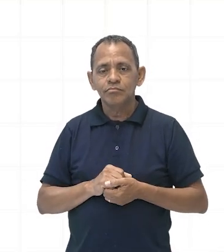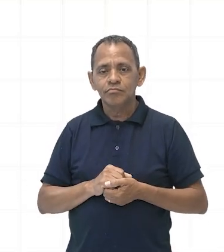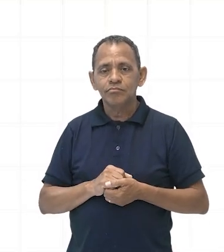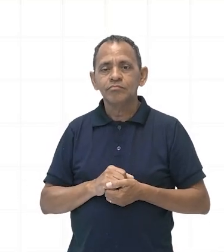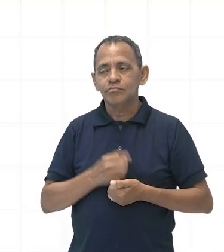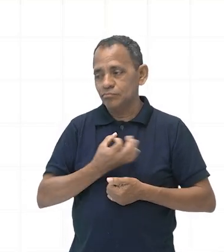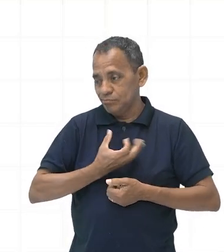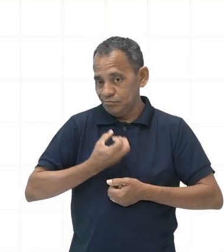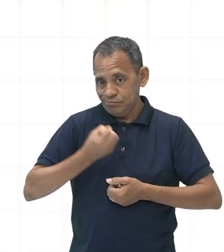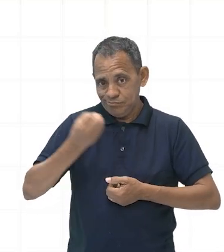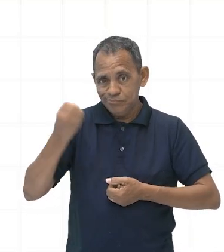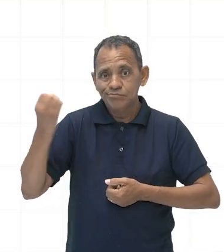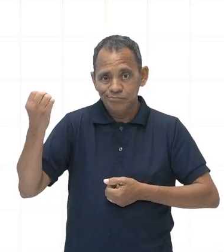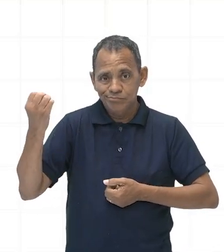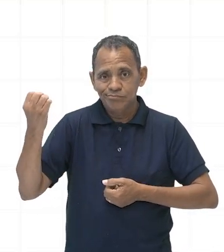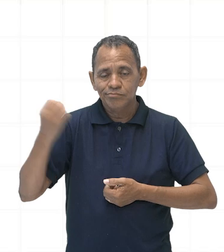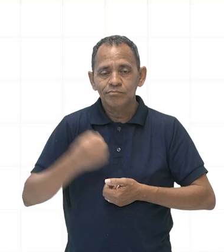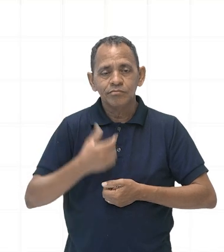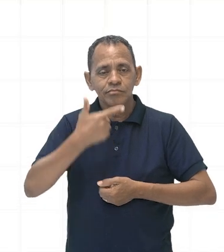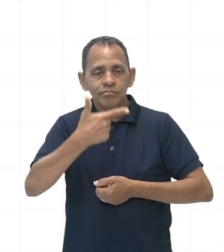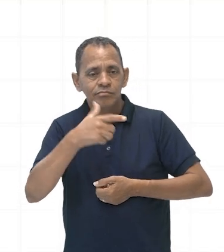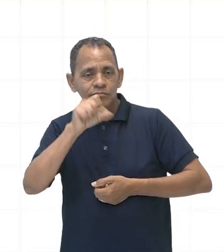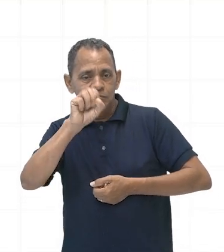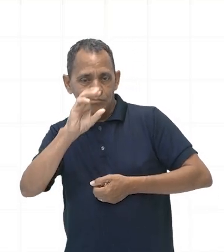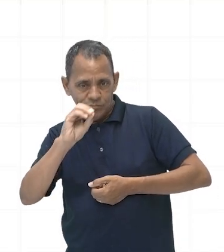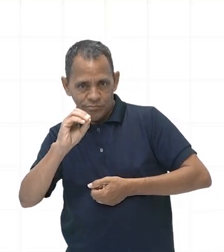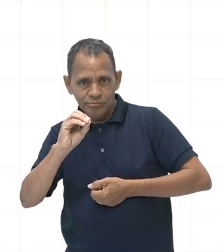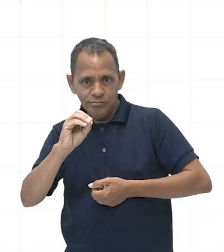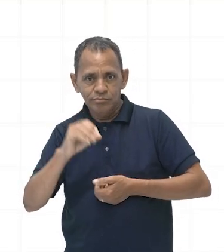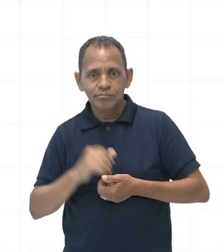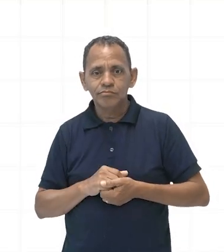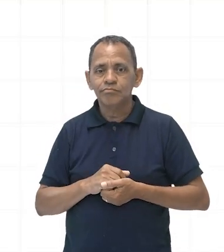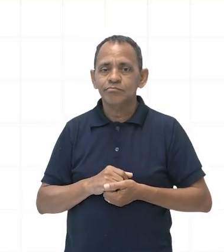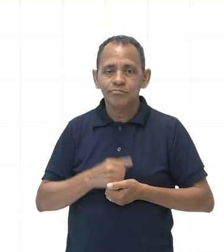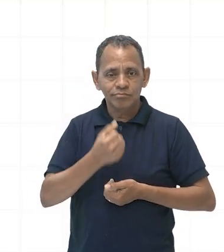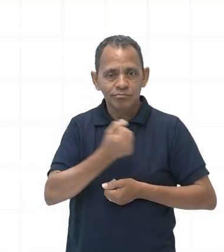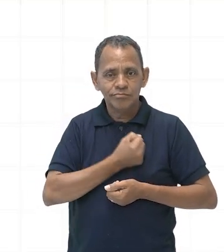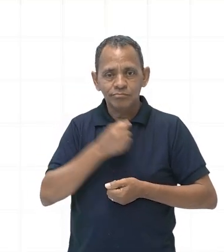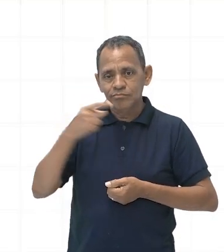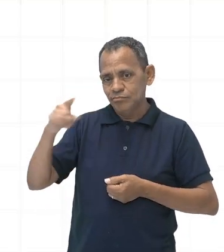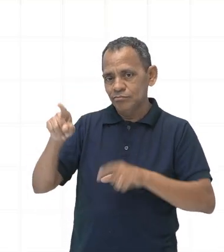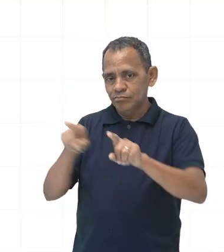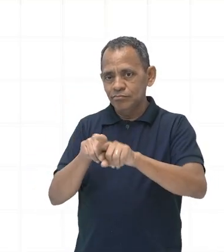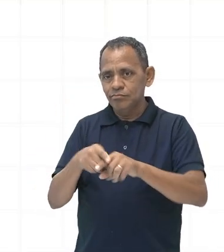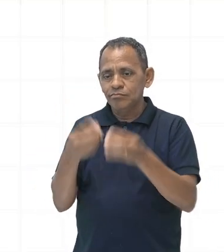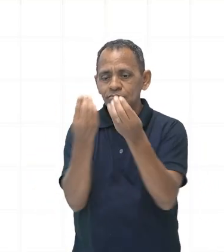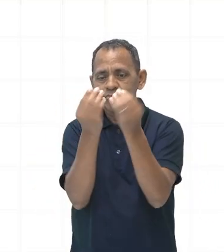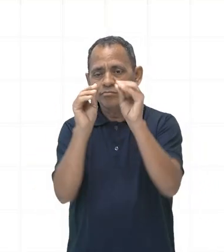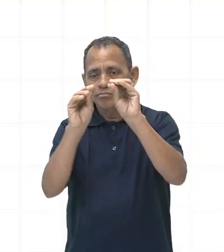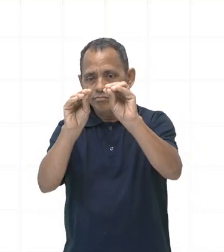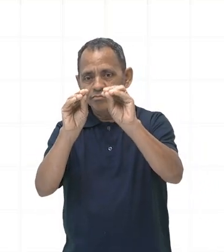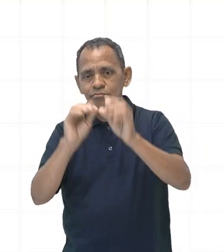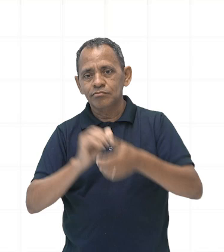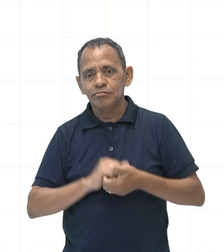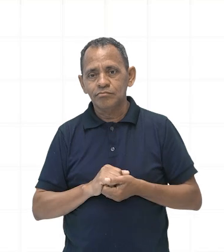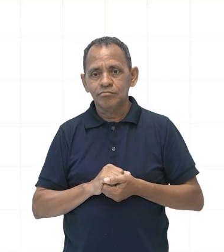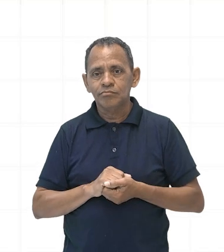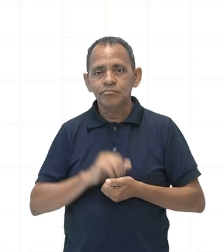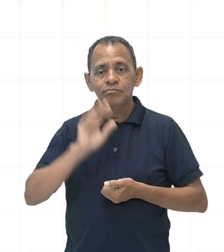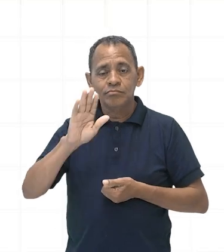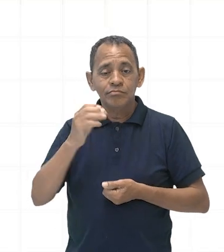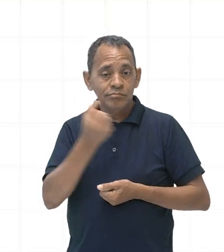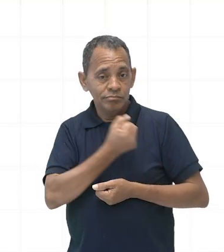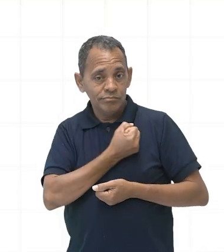fazer uma viagem de 280 quilômetros. Olha, outro número aparecendo aqui na questão, mas esse número ele